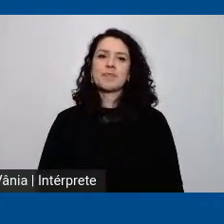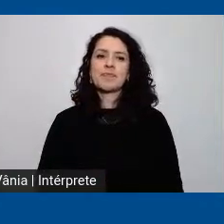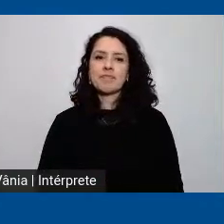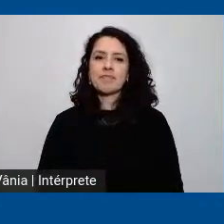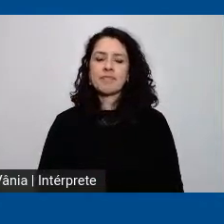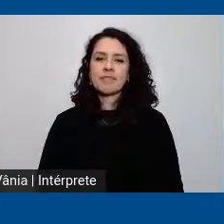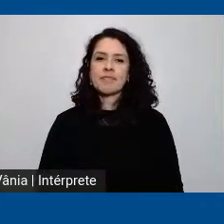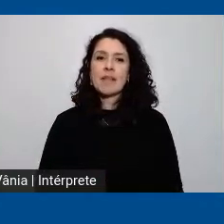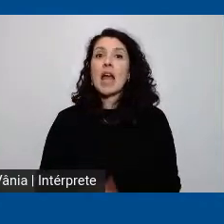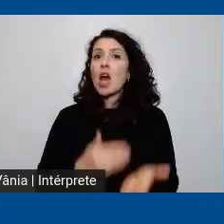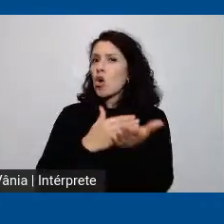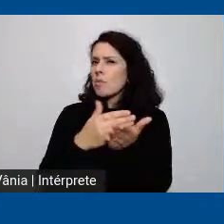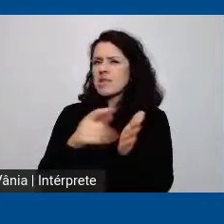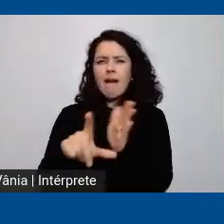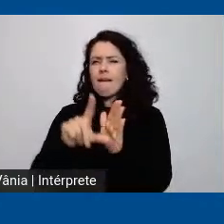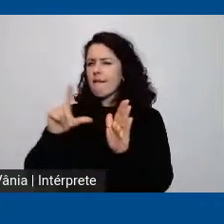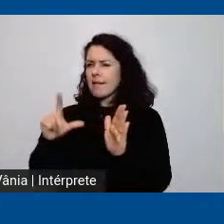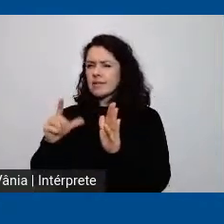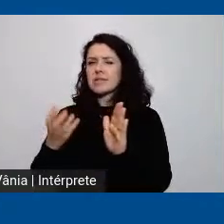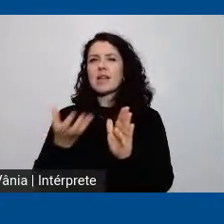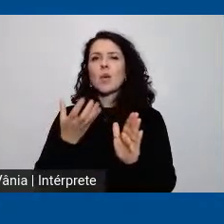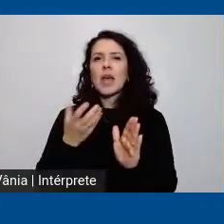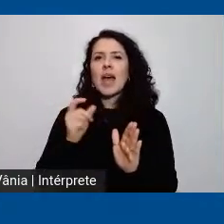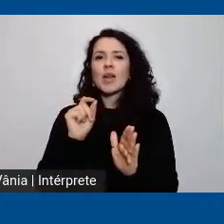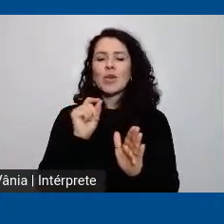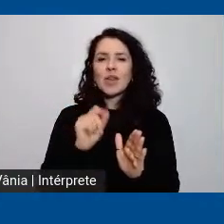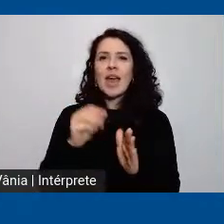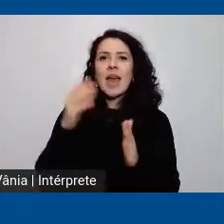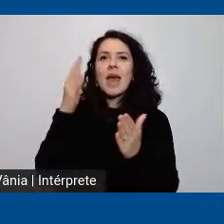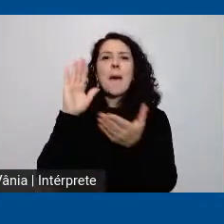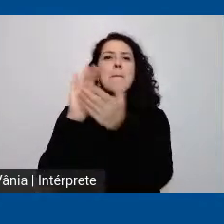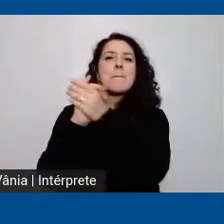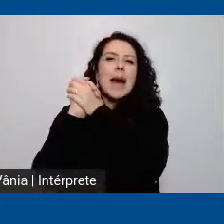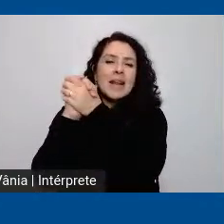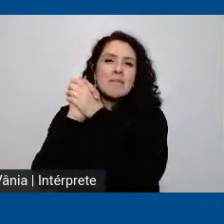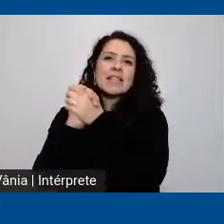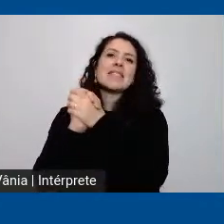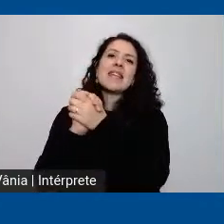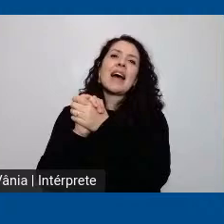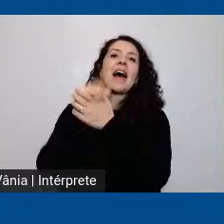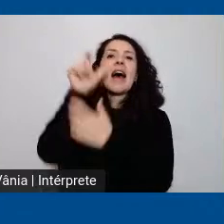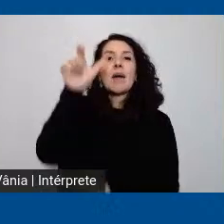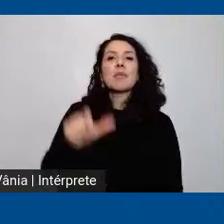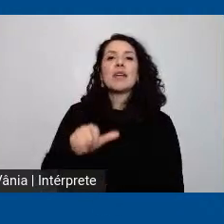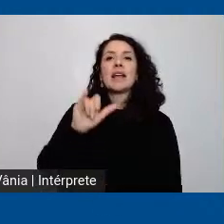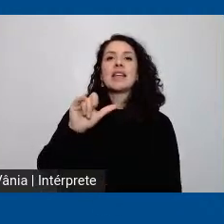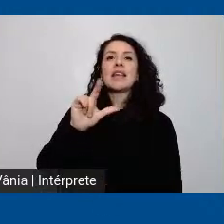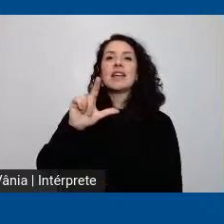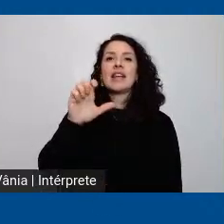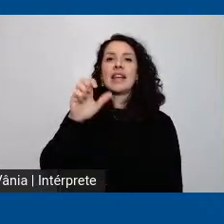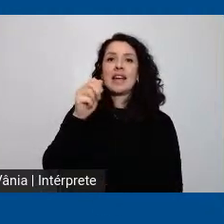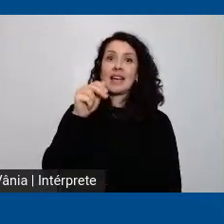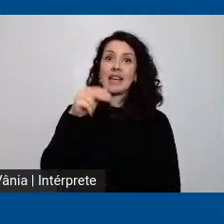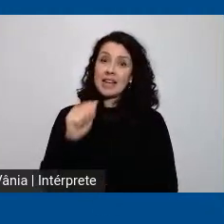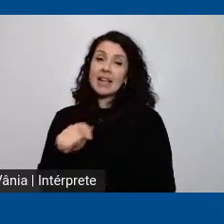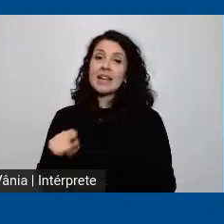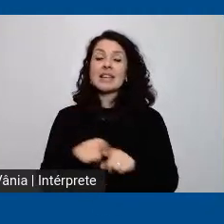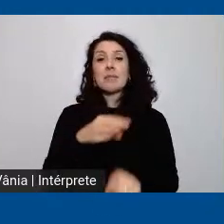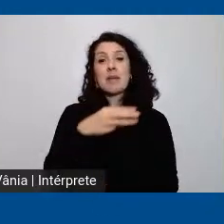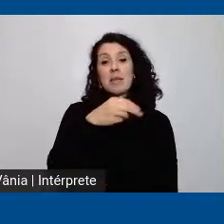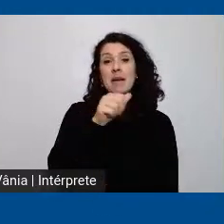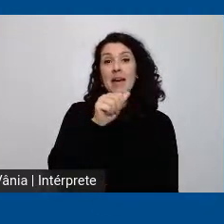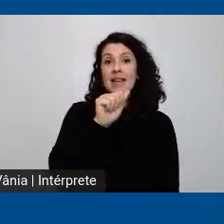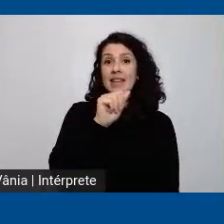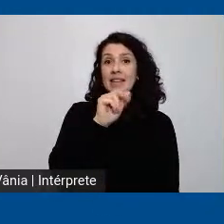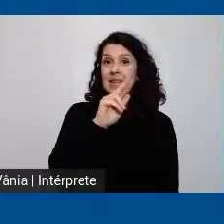começar a apresentação, eu queria parabenizar a Eliana e a Maria do Carmo pela curadoria desse